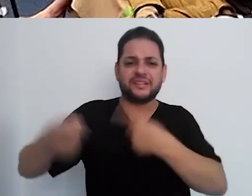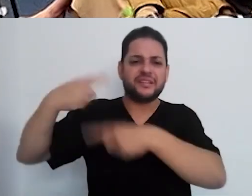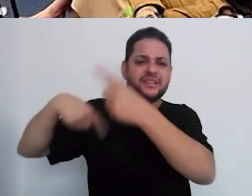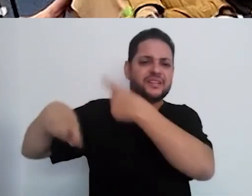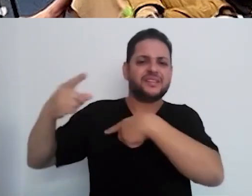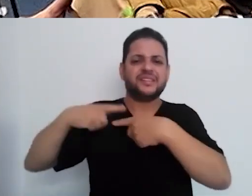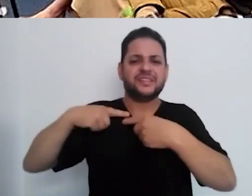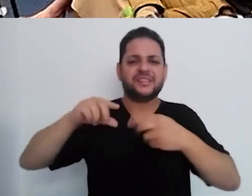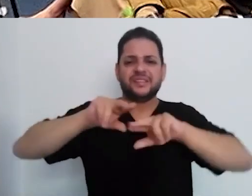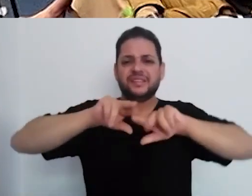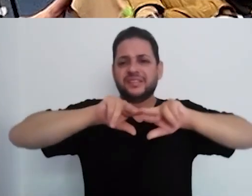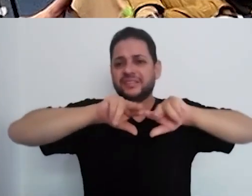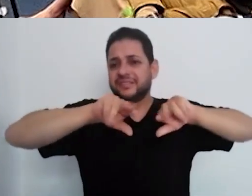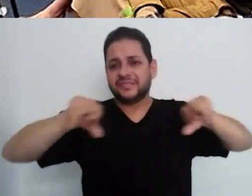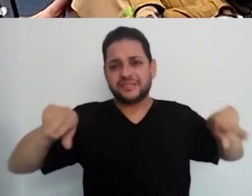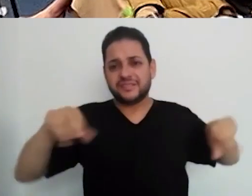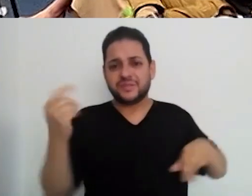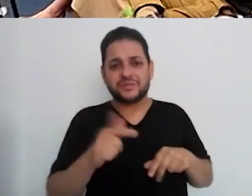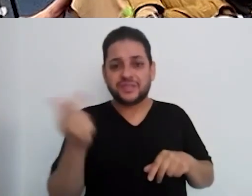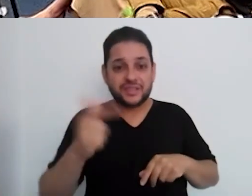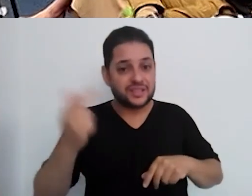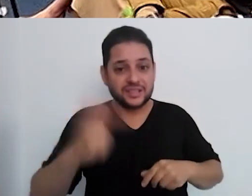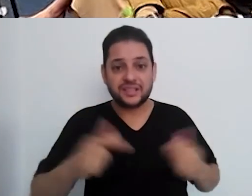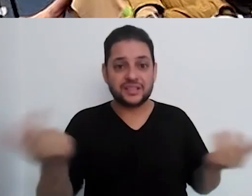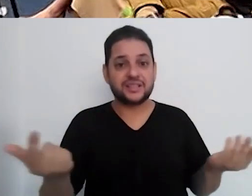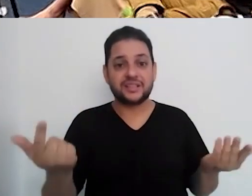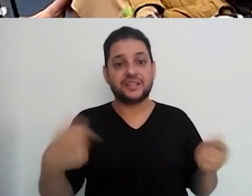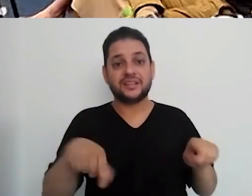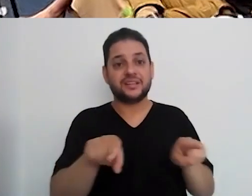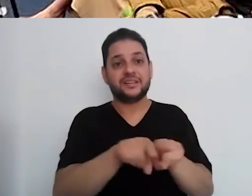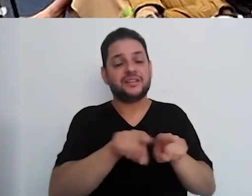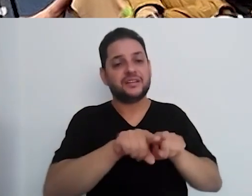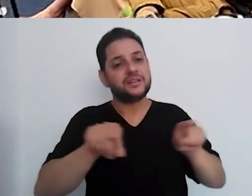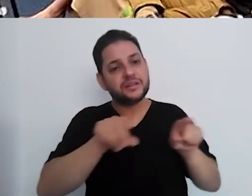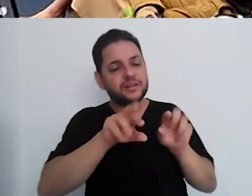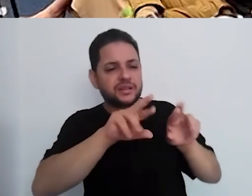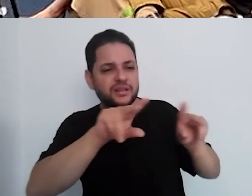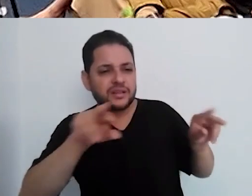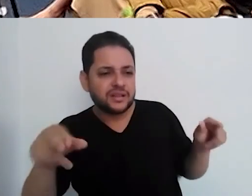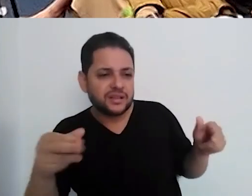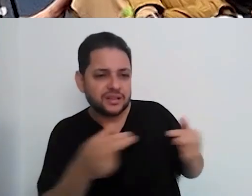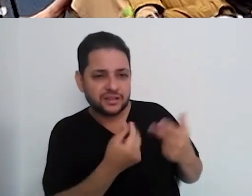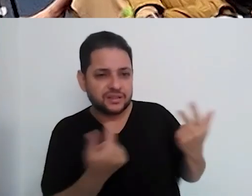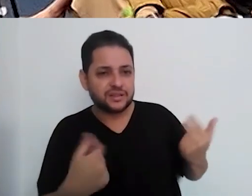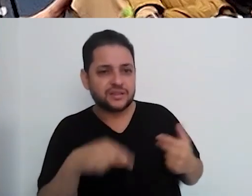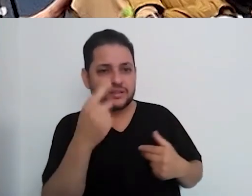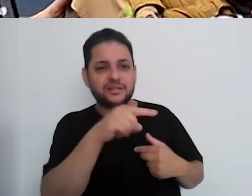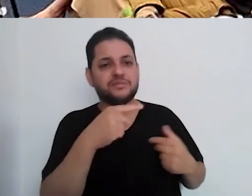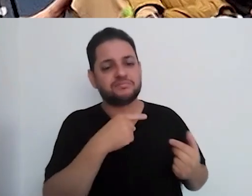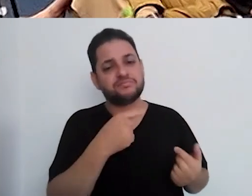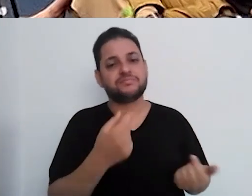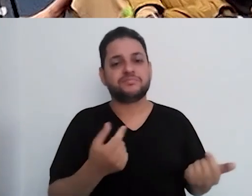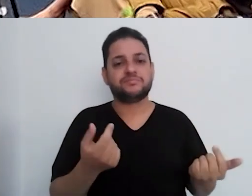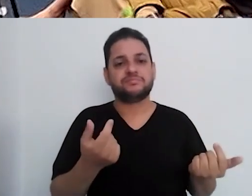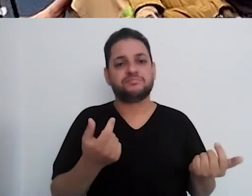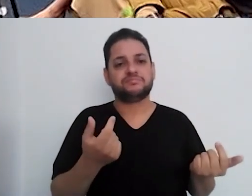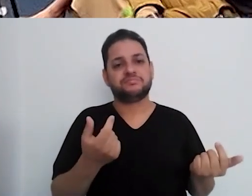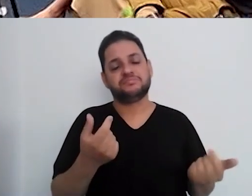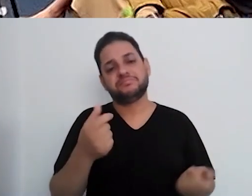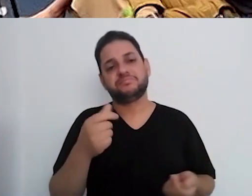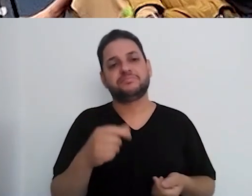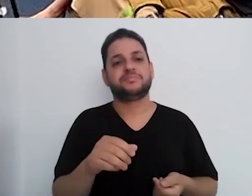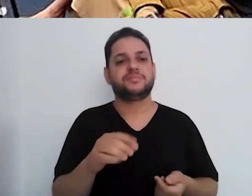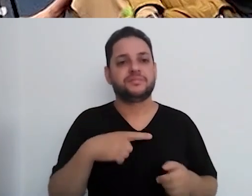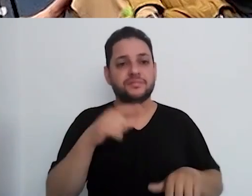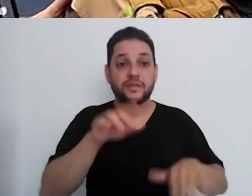né, que não tem, né. Então, isso é uma coisa que eu realmente fiquei muito, muito feliz. E, assim, existe até um movimento